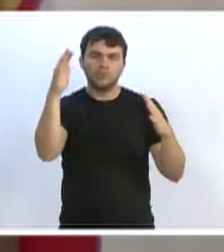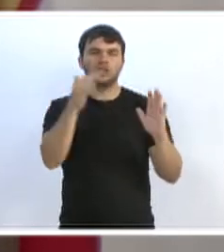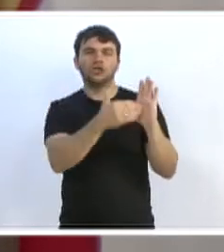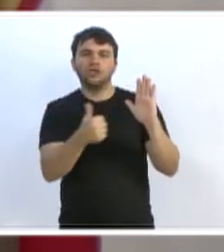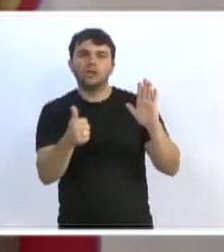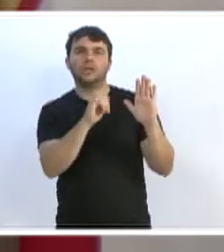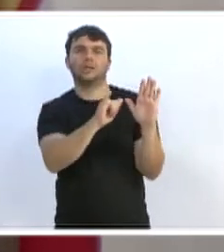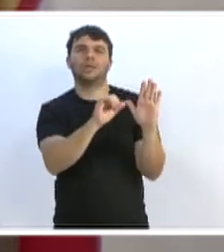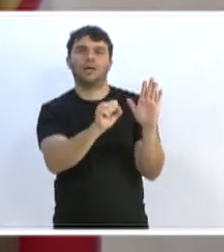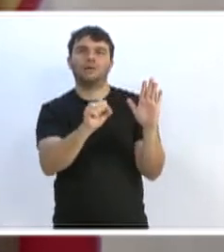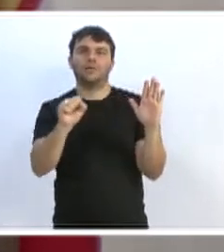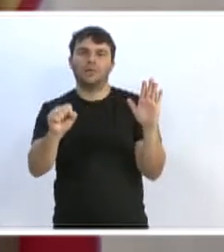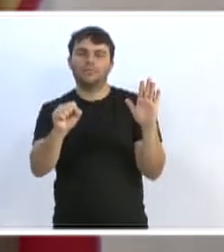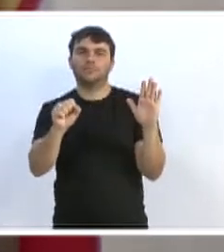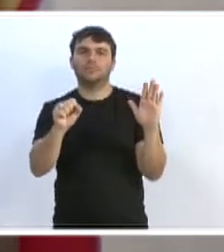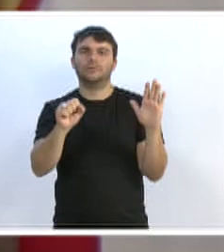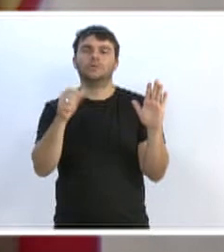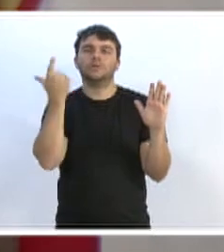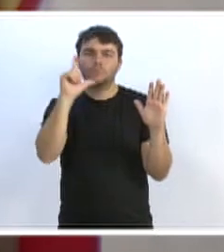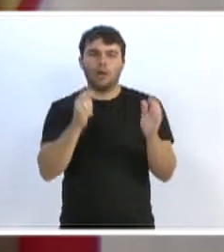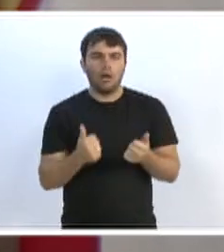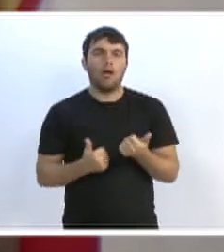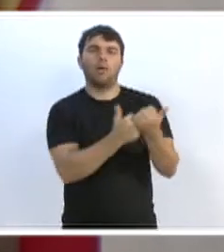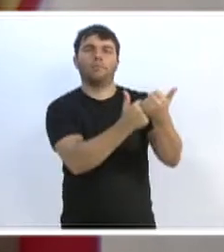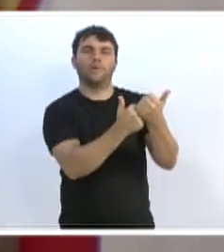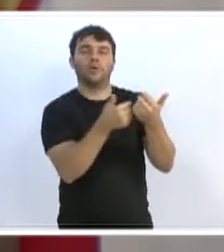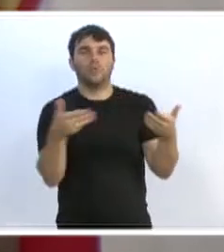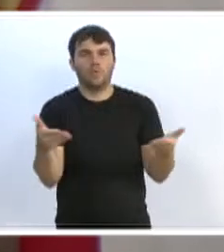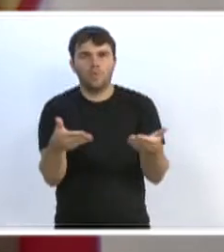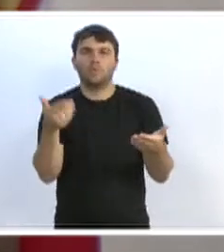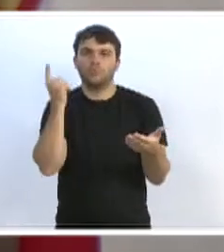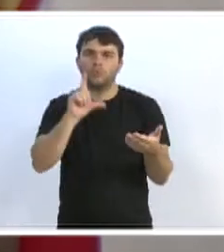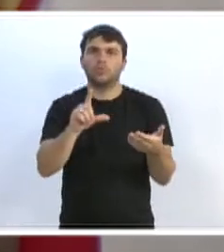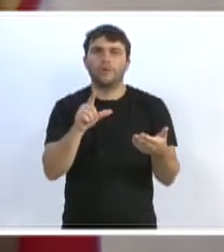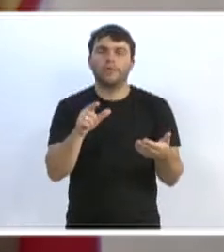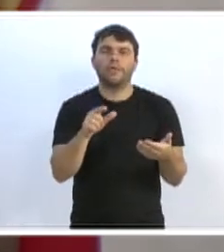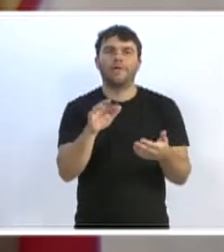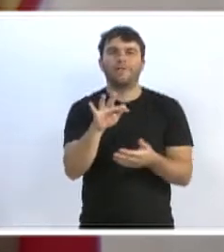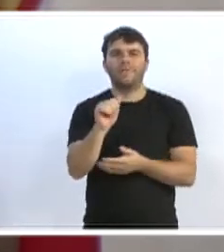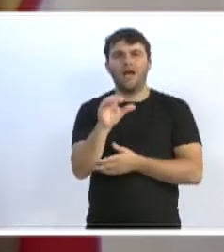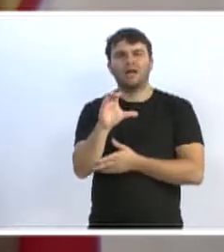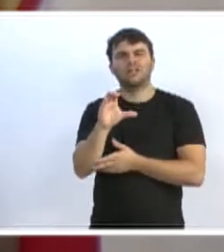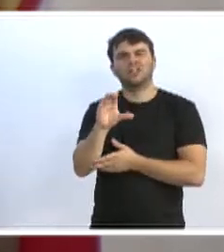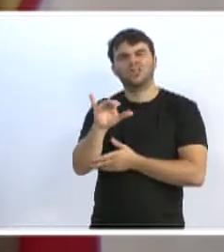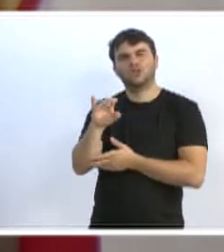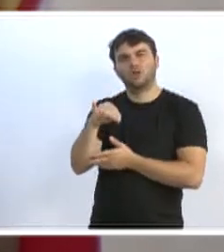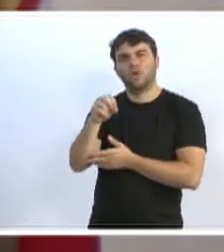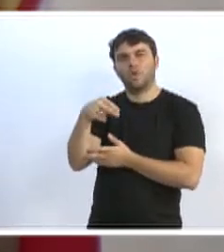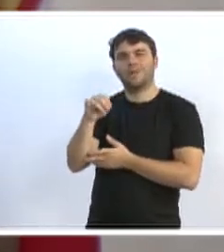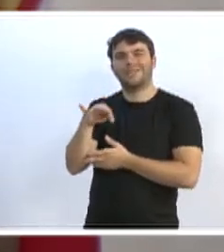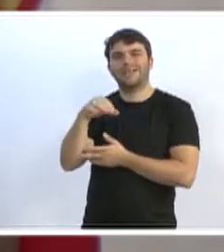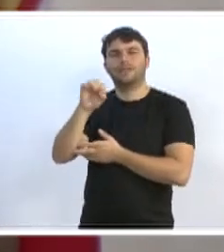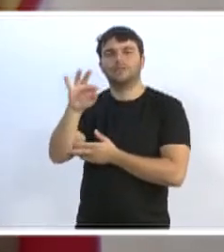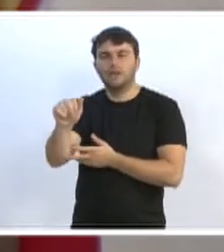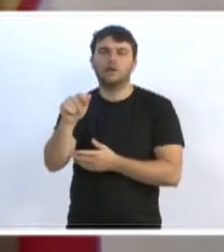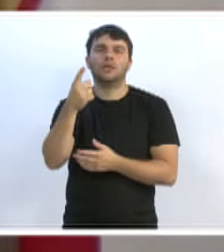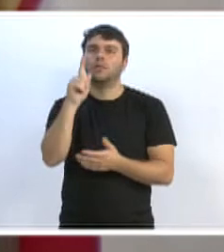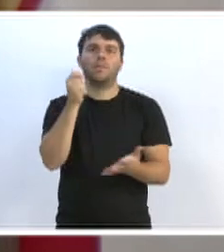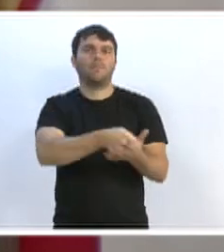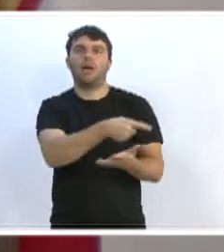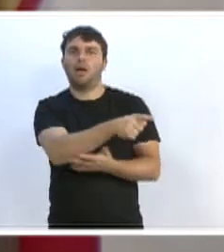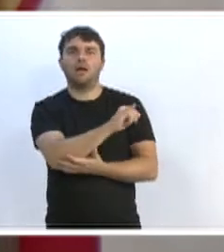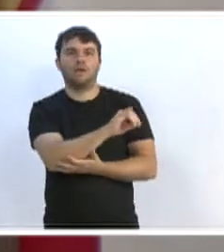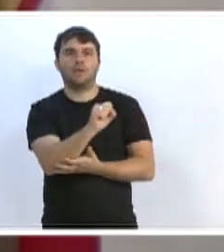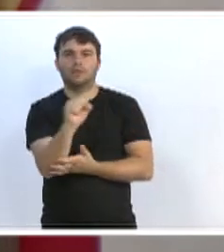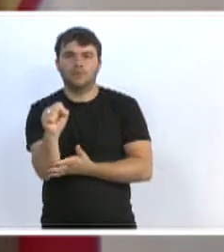ISS, que nós somos parceiros, em apoiar. Hoje, faccionista em Blumenau, a partir da sanção, vereador Matias, não pagará mais